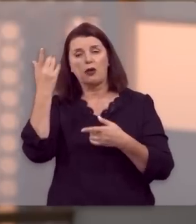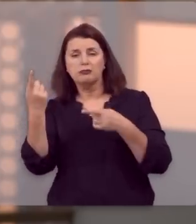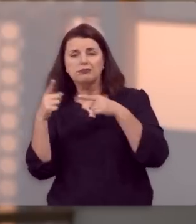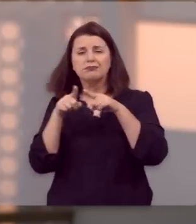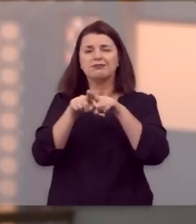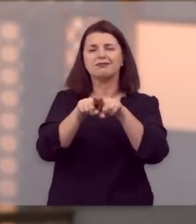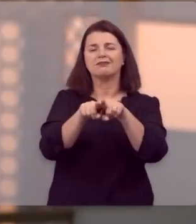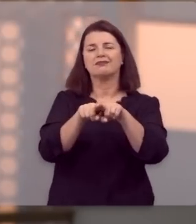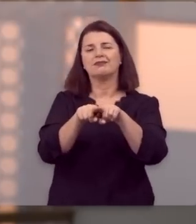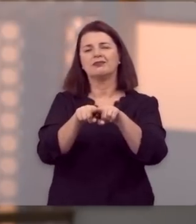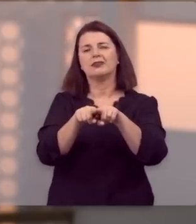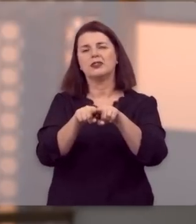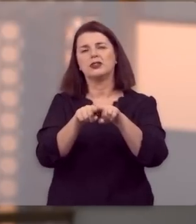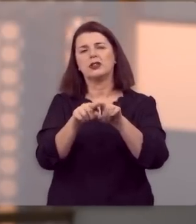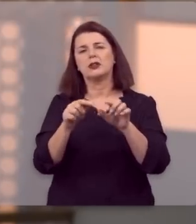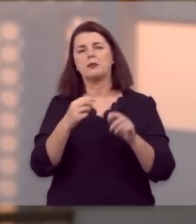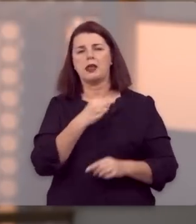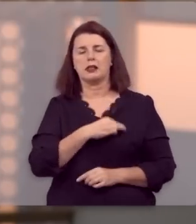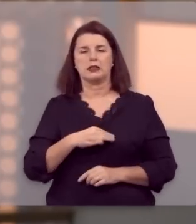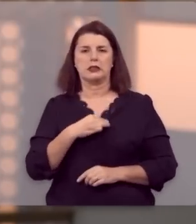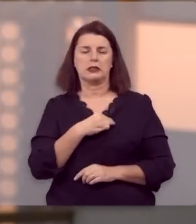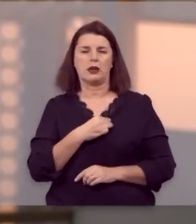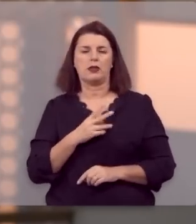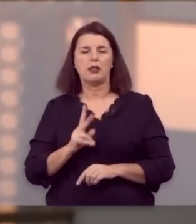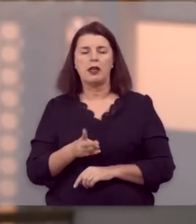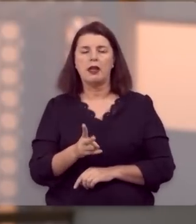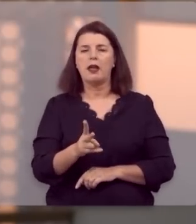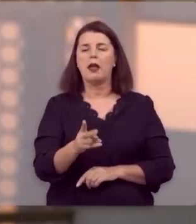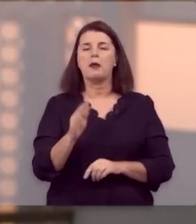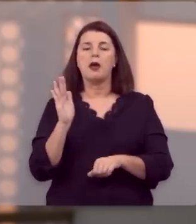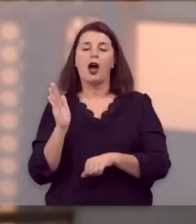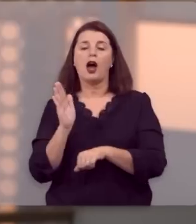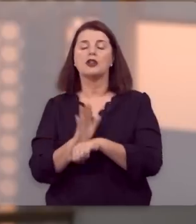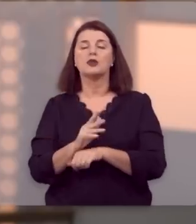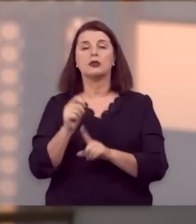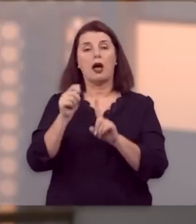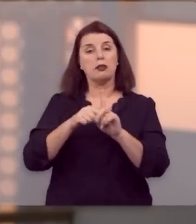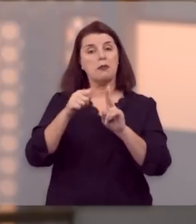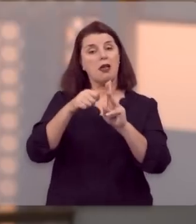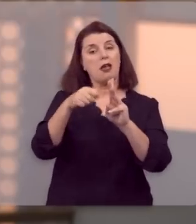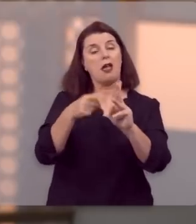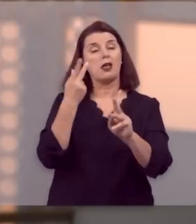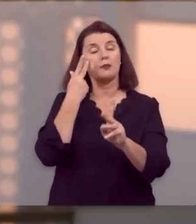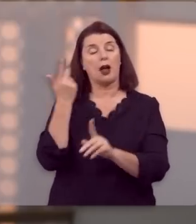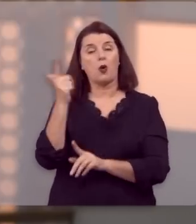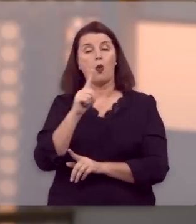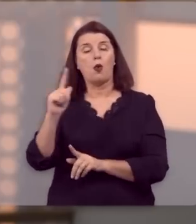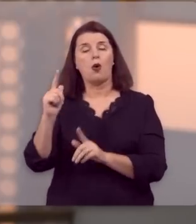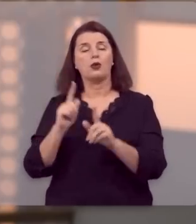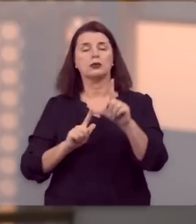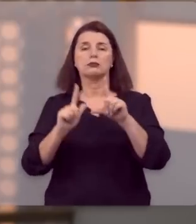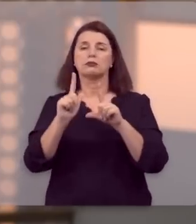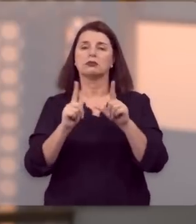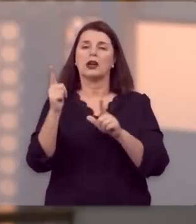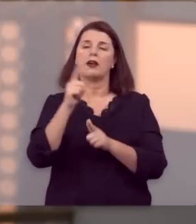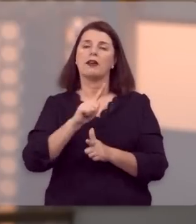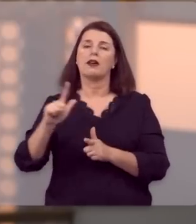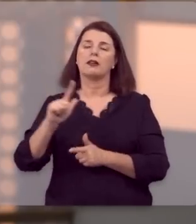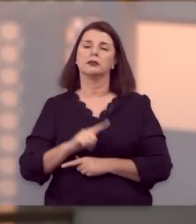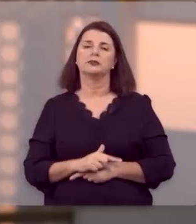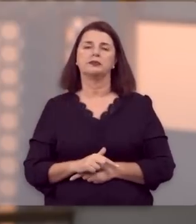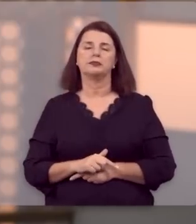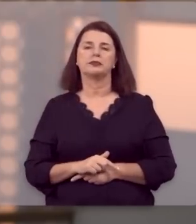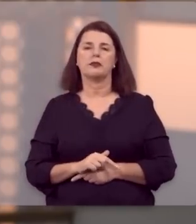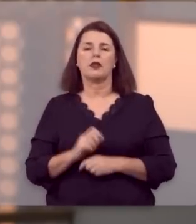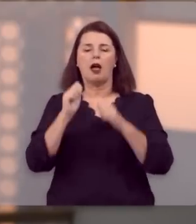sido nossos parceiros em missão, que têm contribuído mensalmente para que esse programa permaneça no